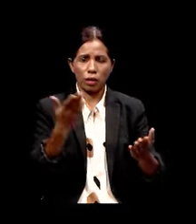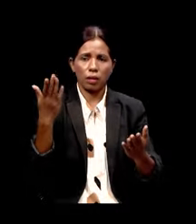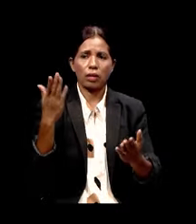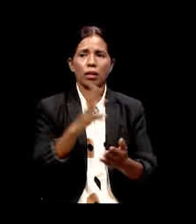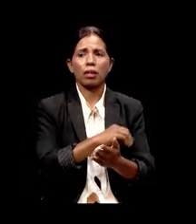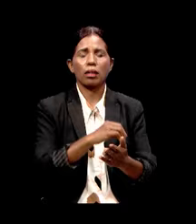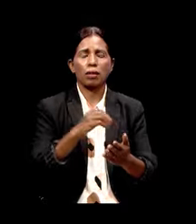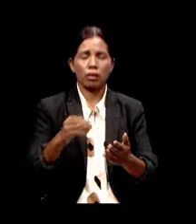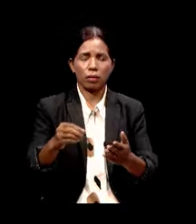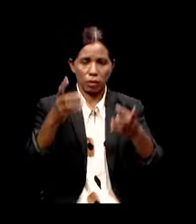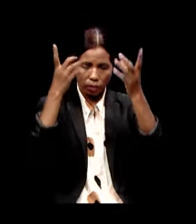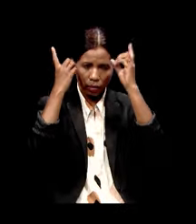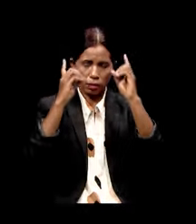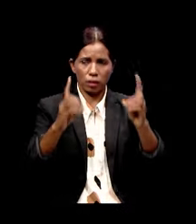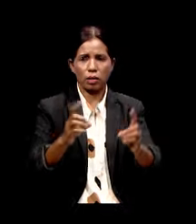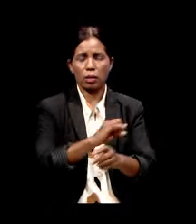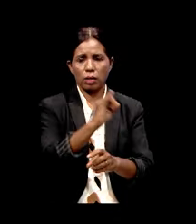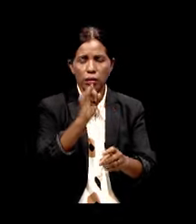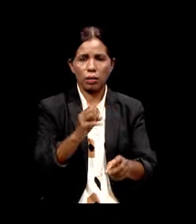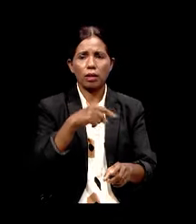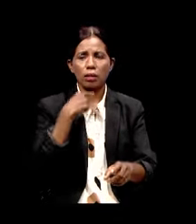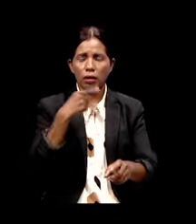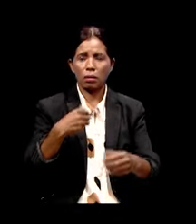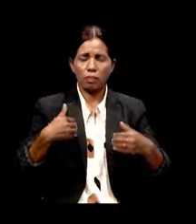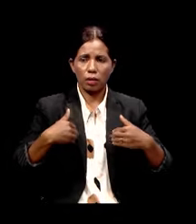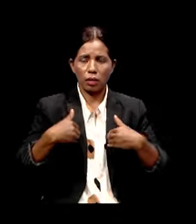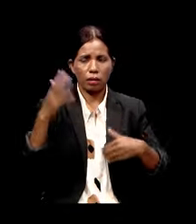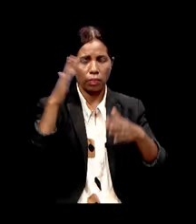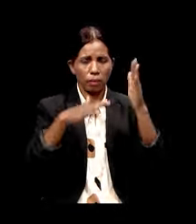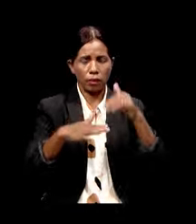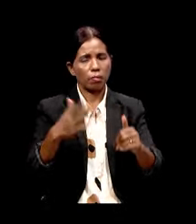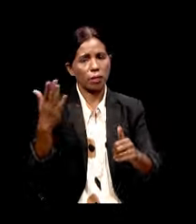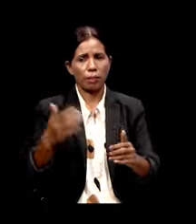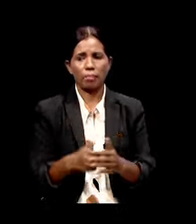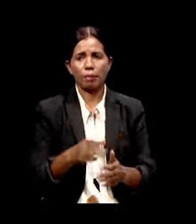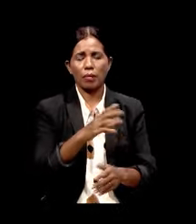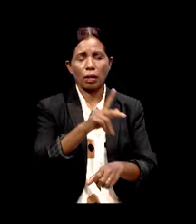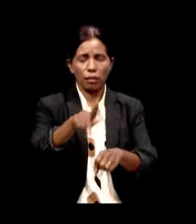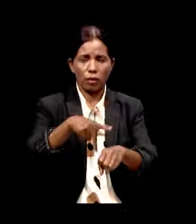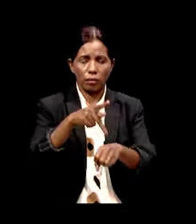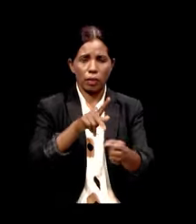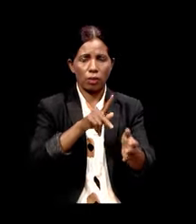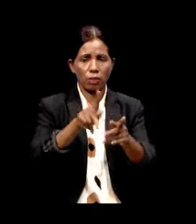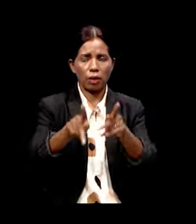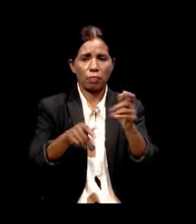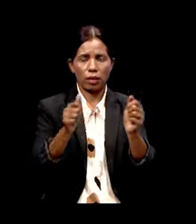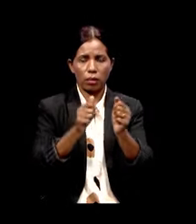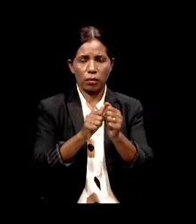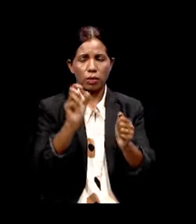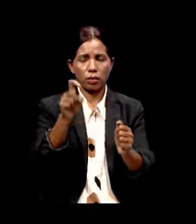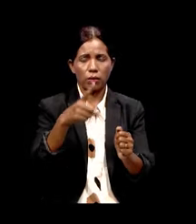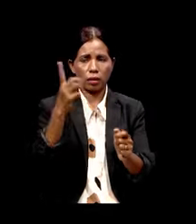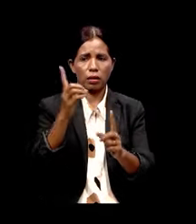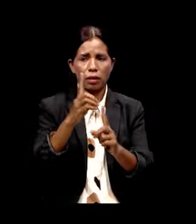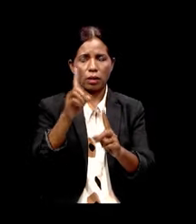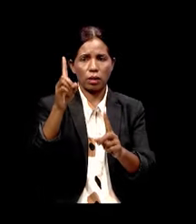onde determina motivo não identifica sema que ataque nekoto exército filipina ou militante sanulo resinida e aloron